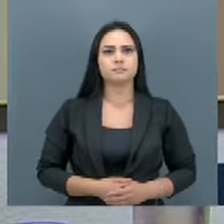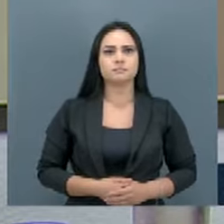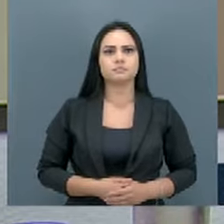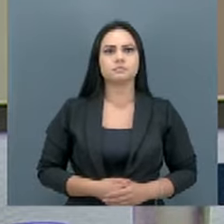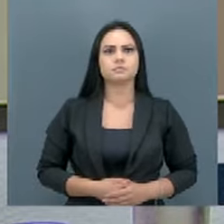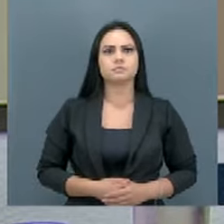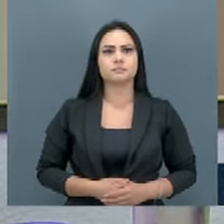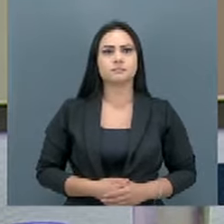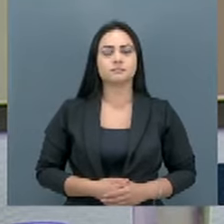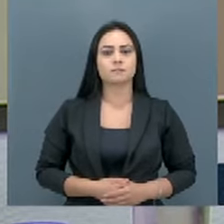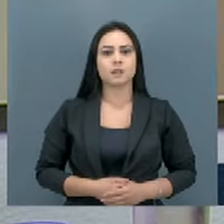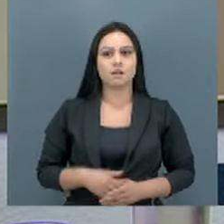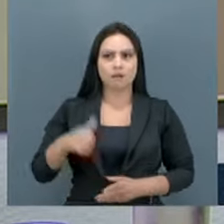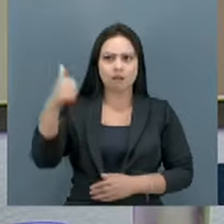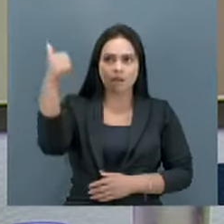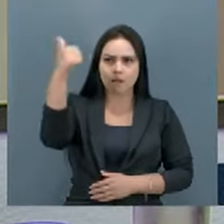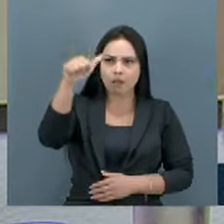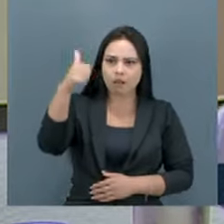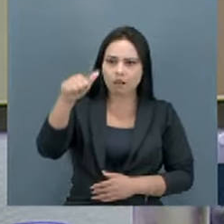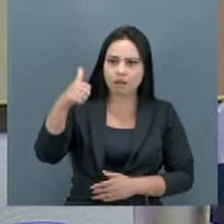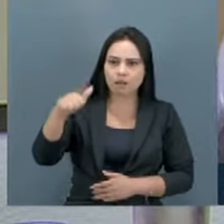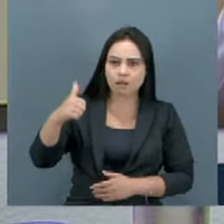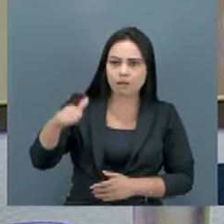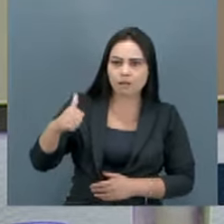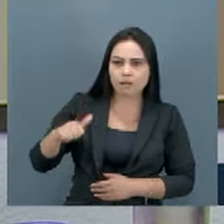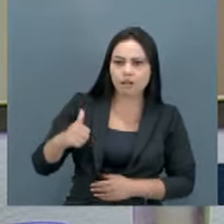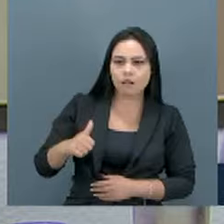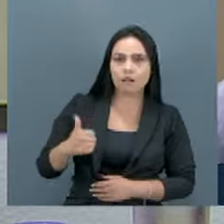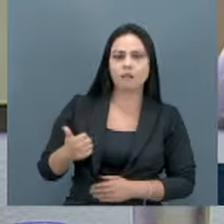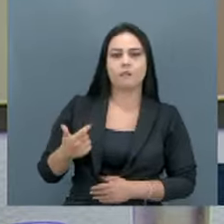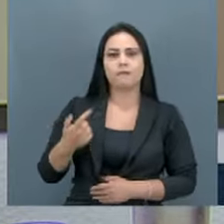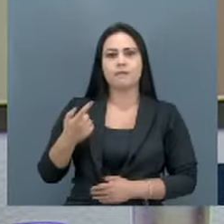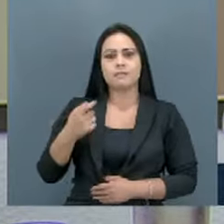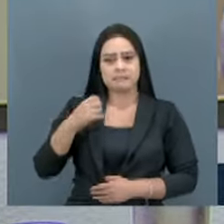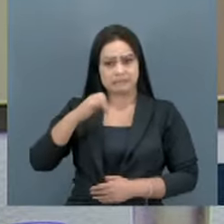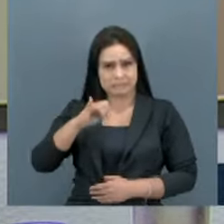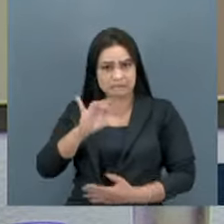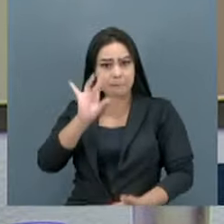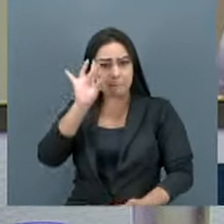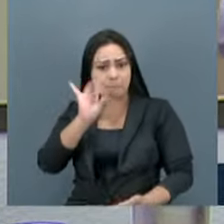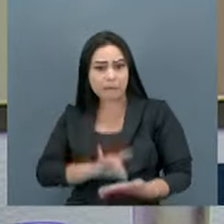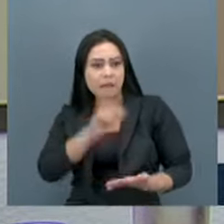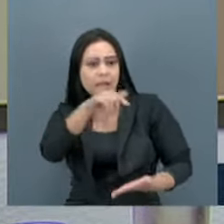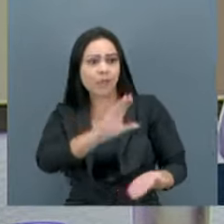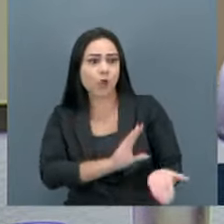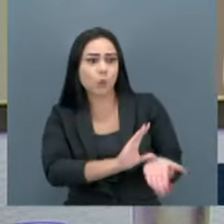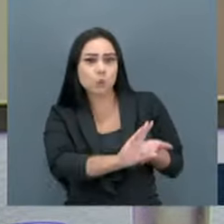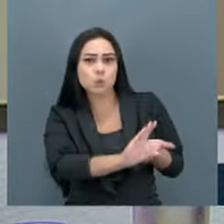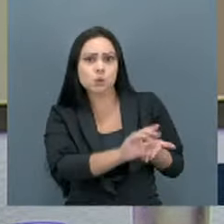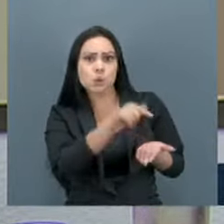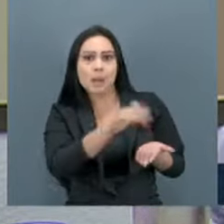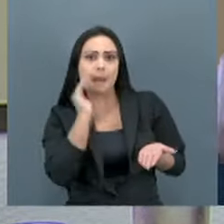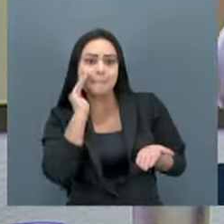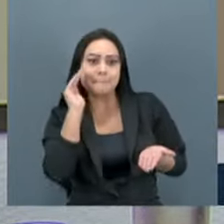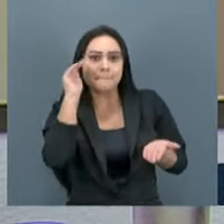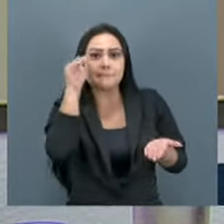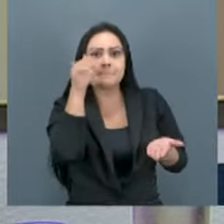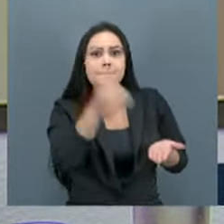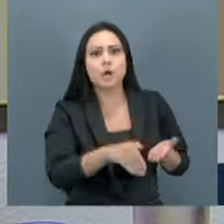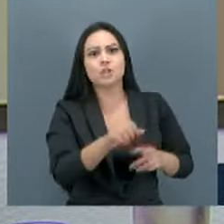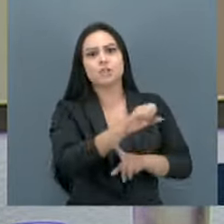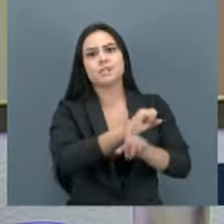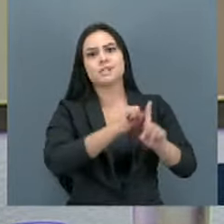Para apurar se está aplicando esse recurso em prol da sociedade